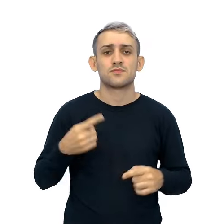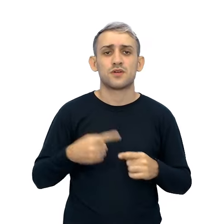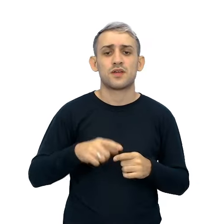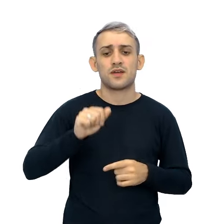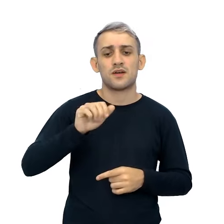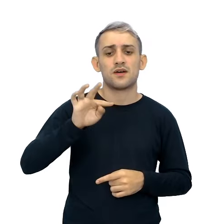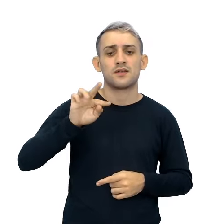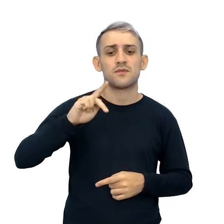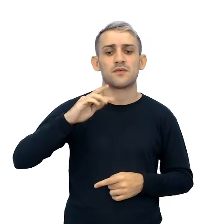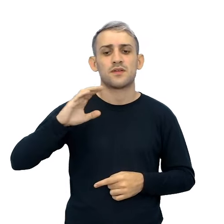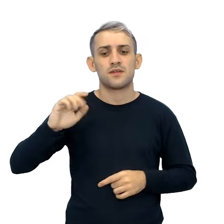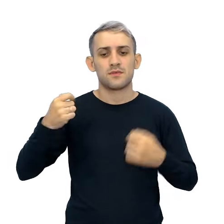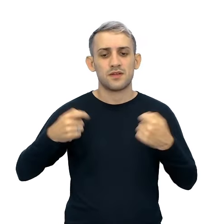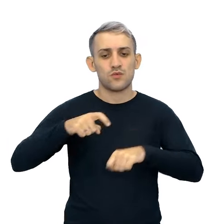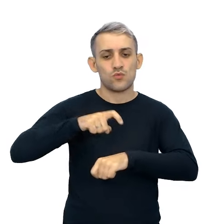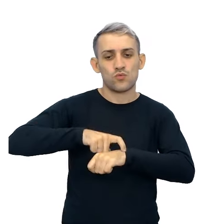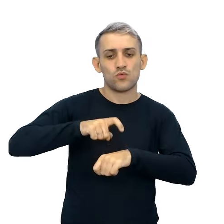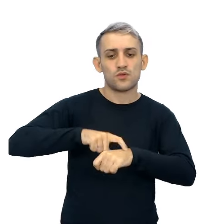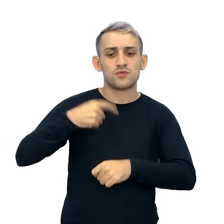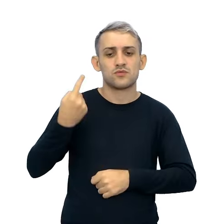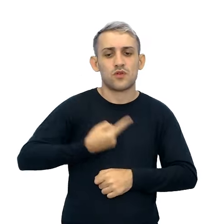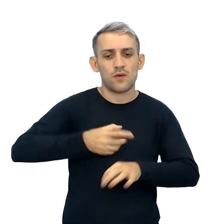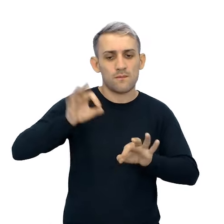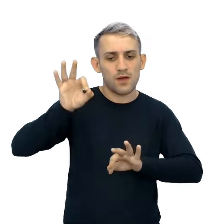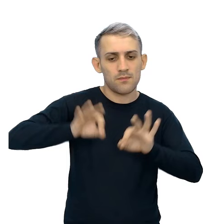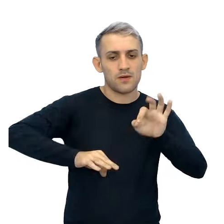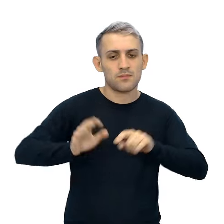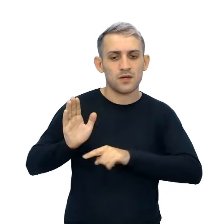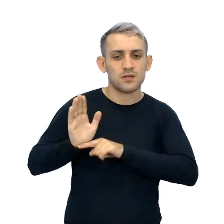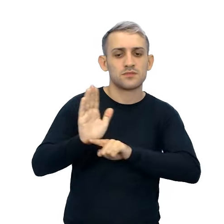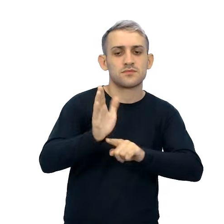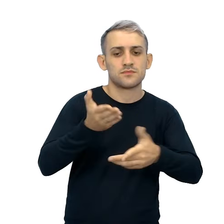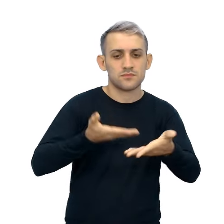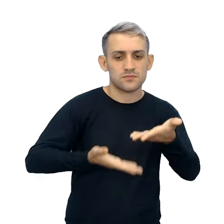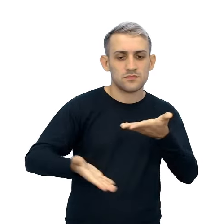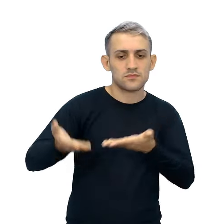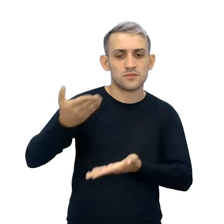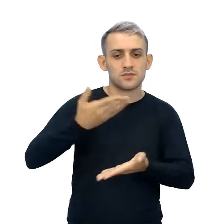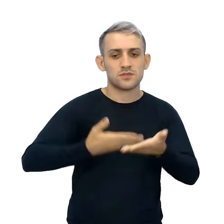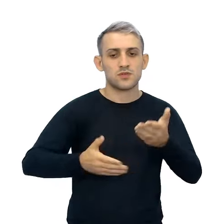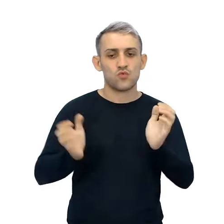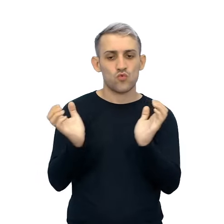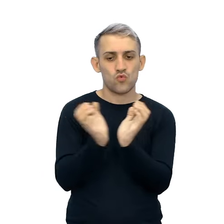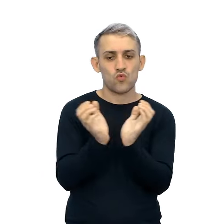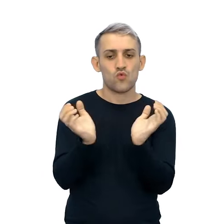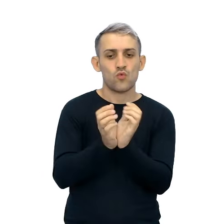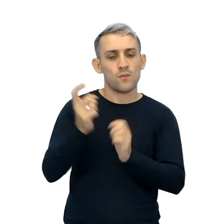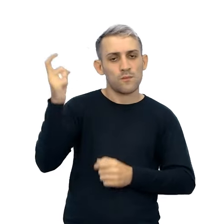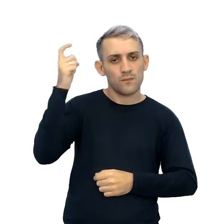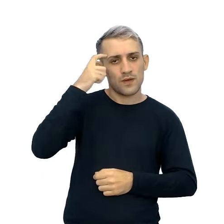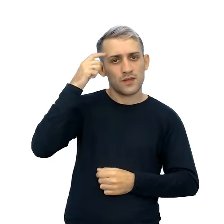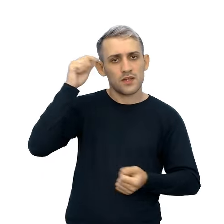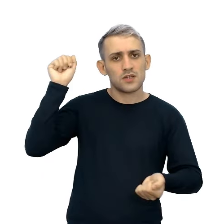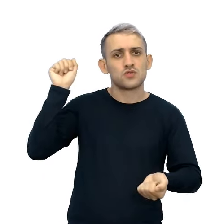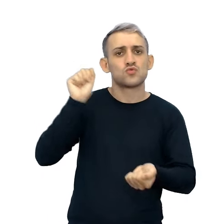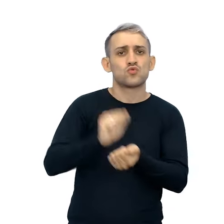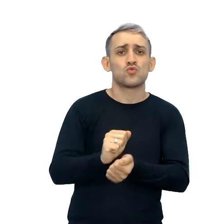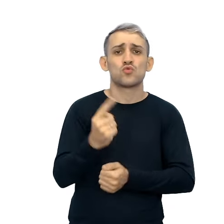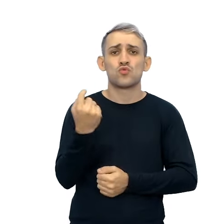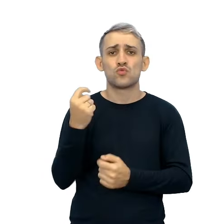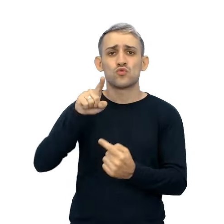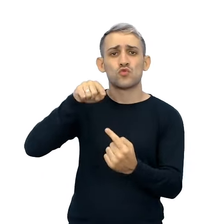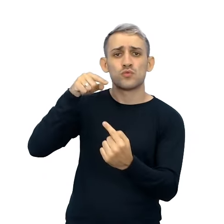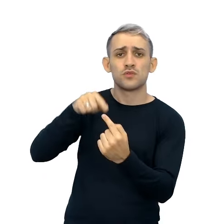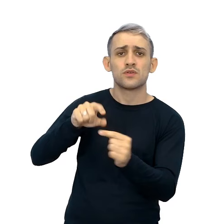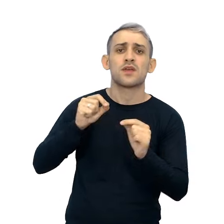TPC seja um momento para construção colaborativa, para que o grupo pense junto, num único propósito,